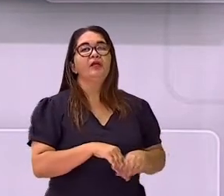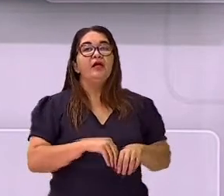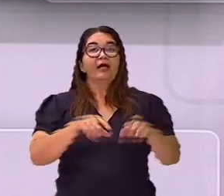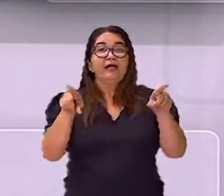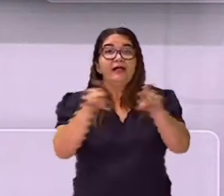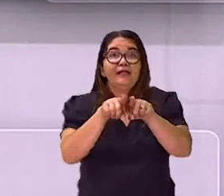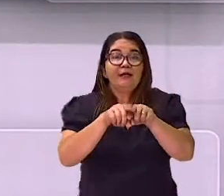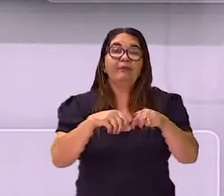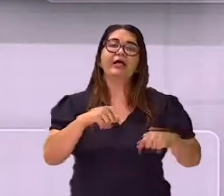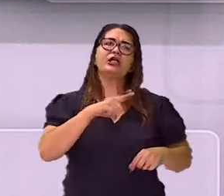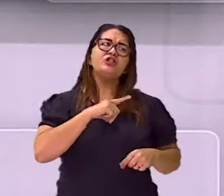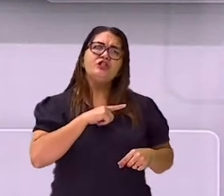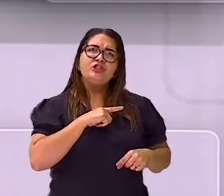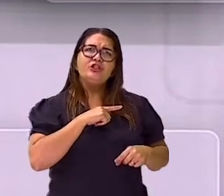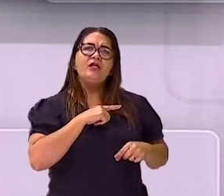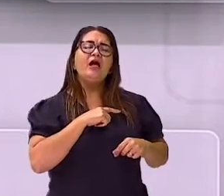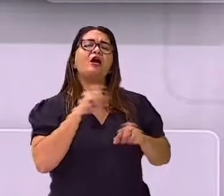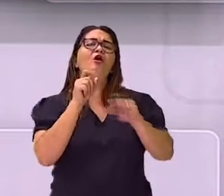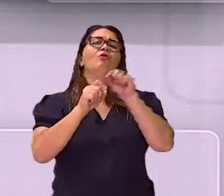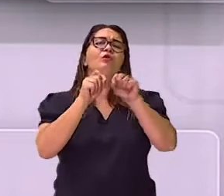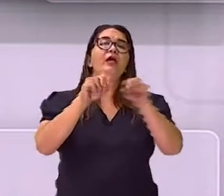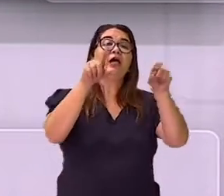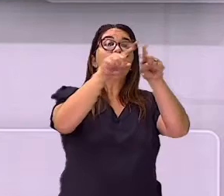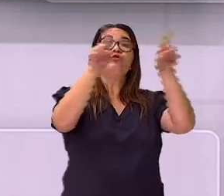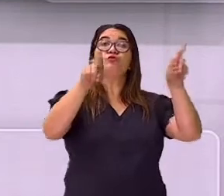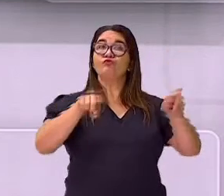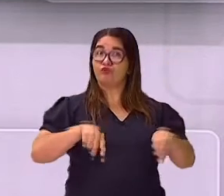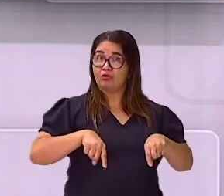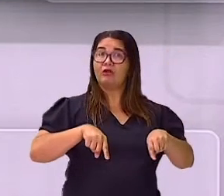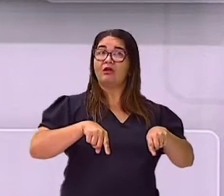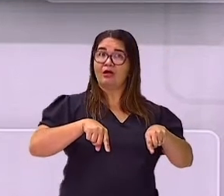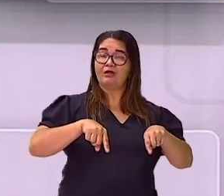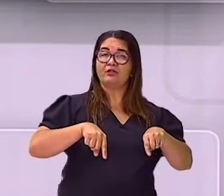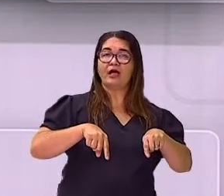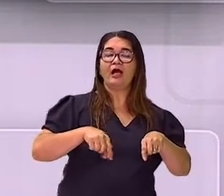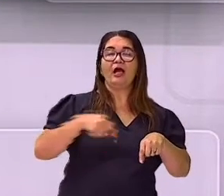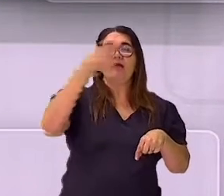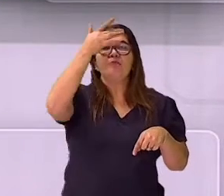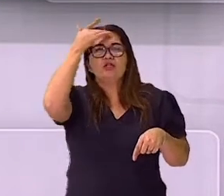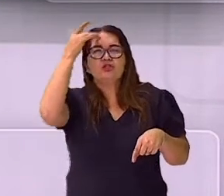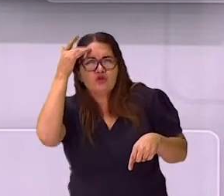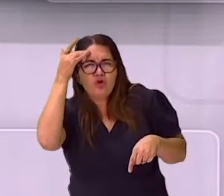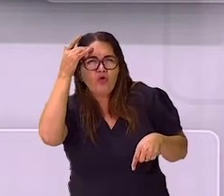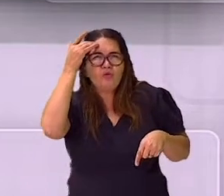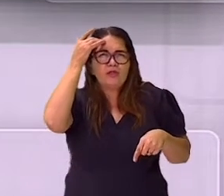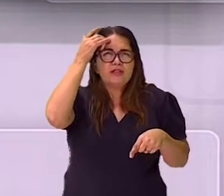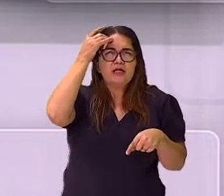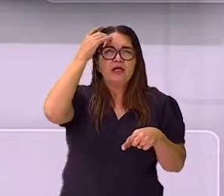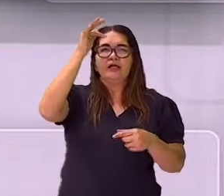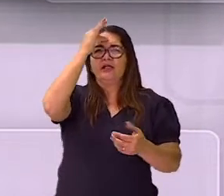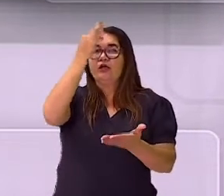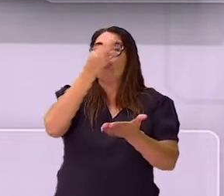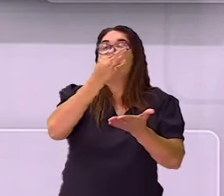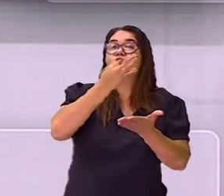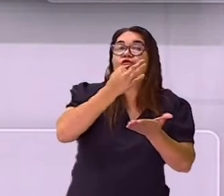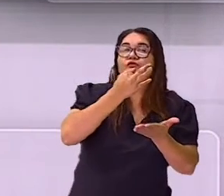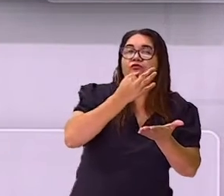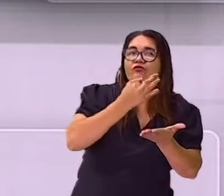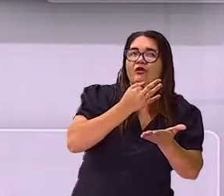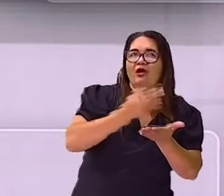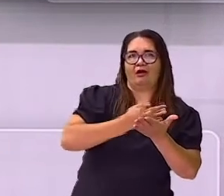de confiança do imperador, conhecidos como olhos e ouvidos do rei. Então, além